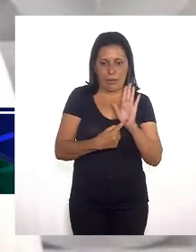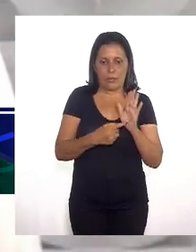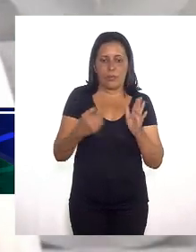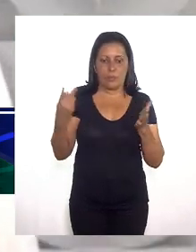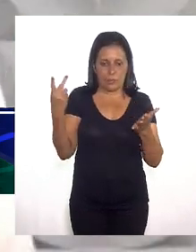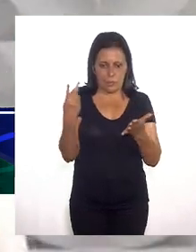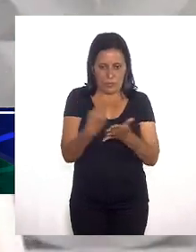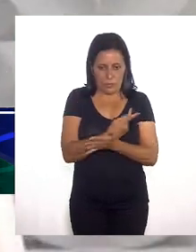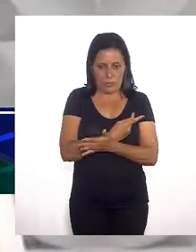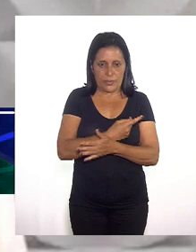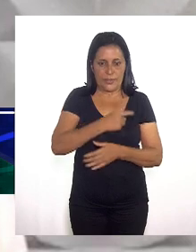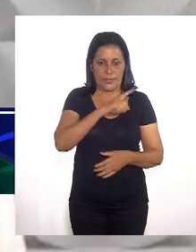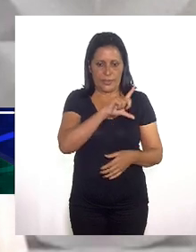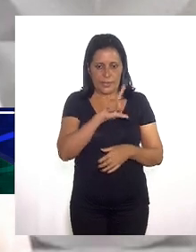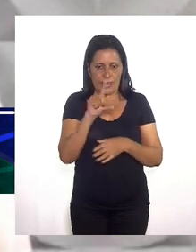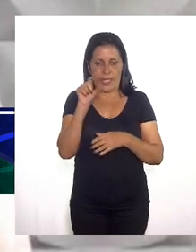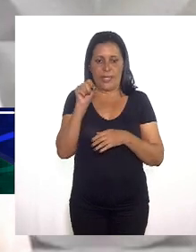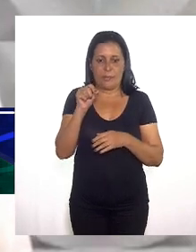ocorrido na